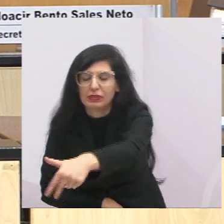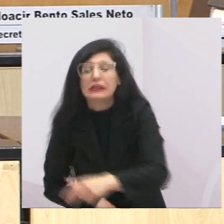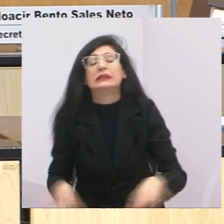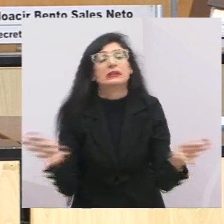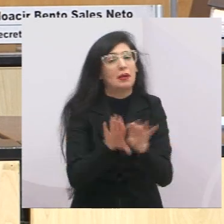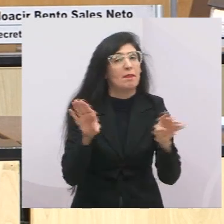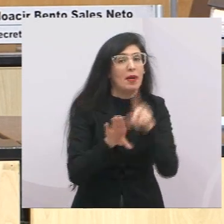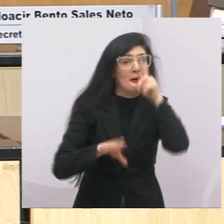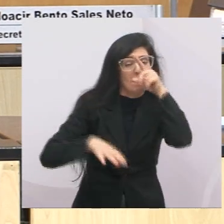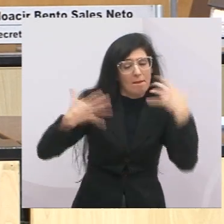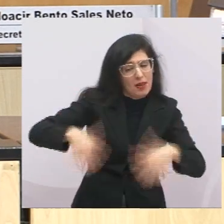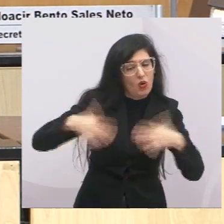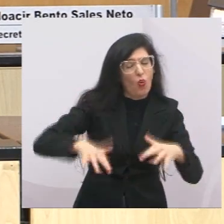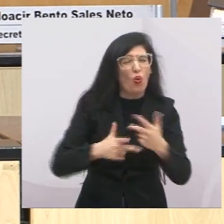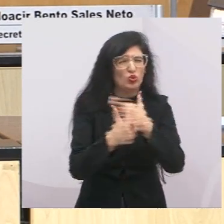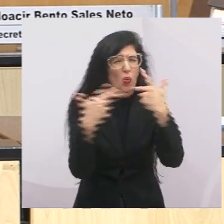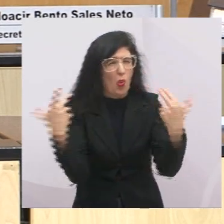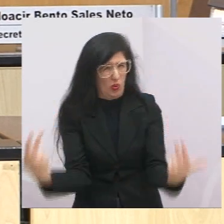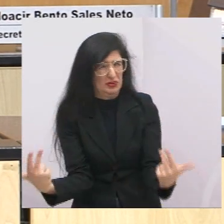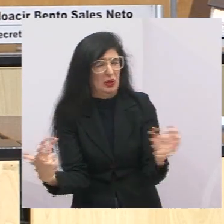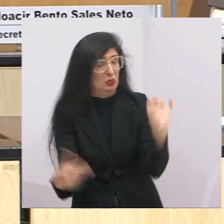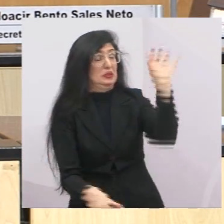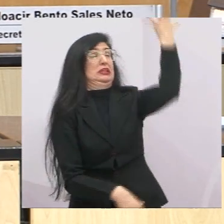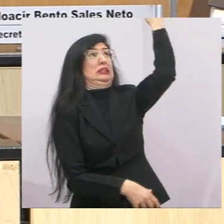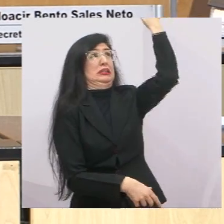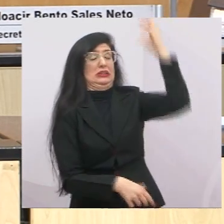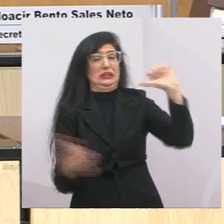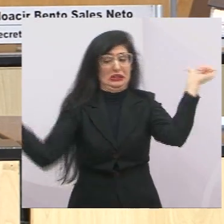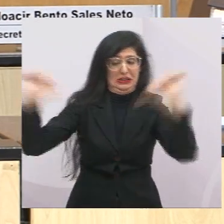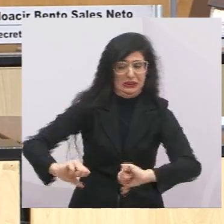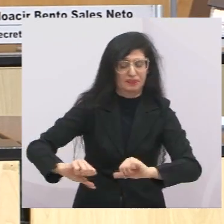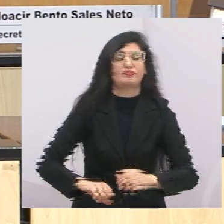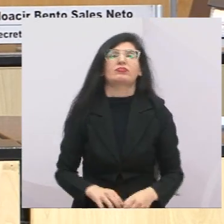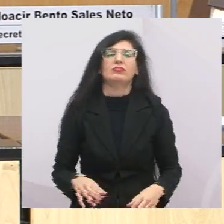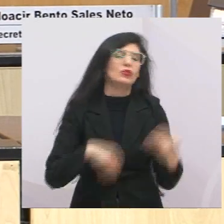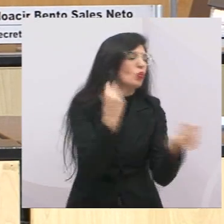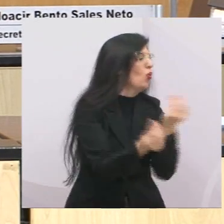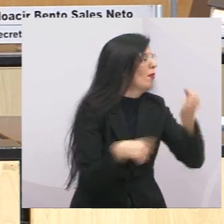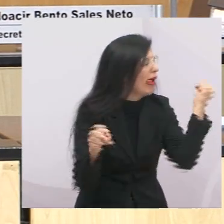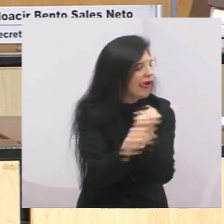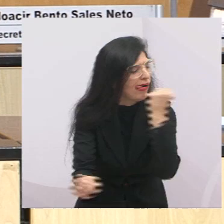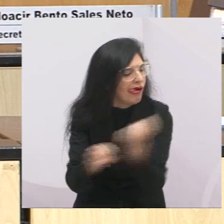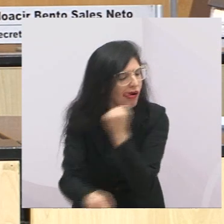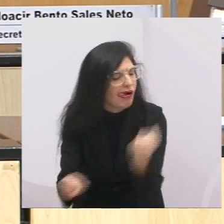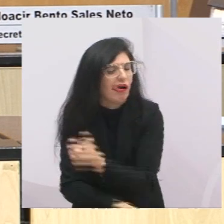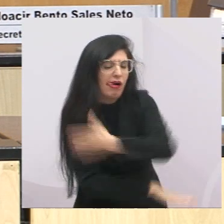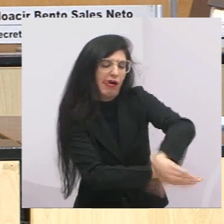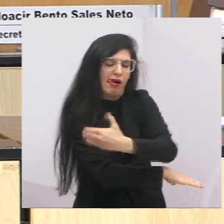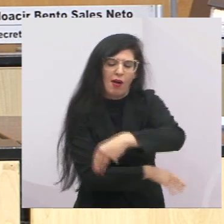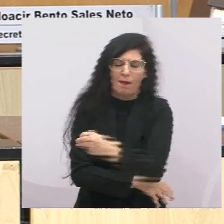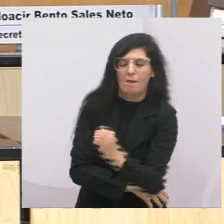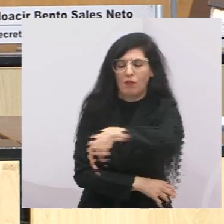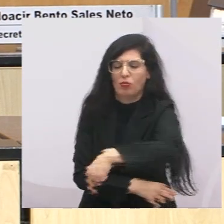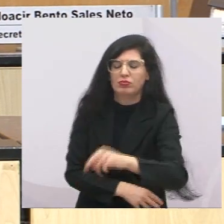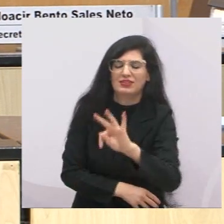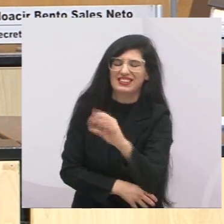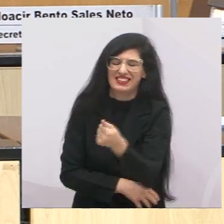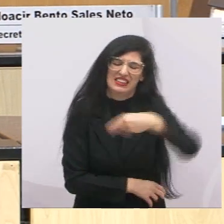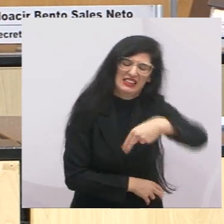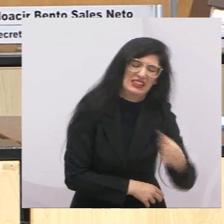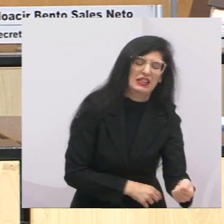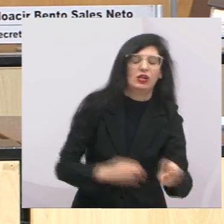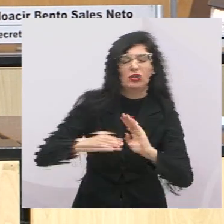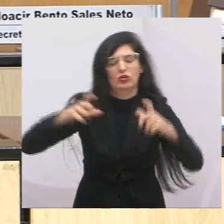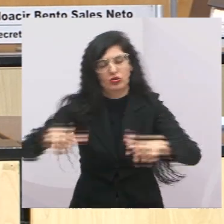acidentes. Como está o andamento do processo de reforma do espaço adquirido na Rua Montana, no Jardim Flórida, antiga